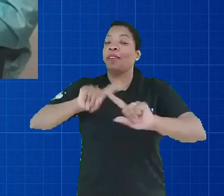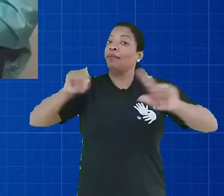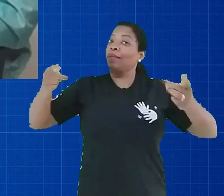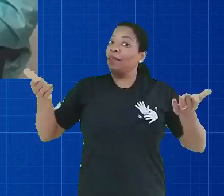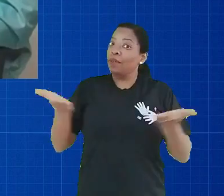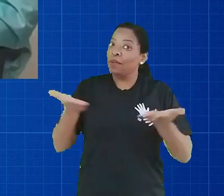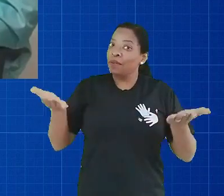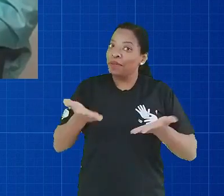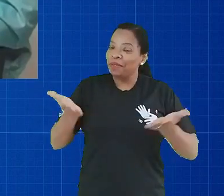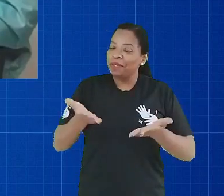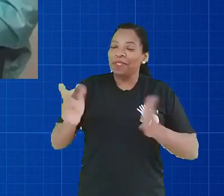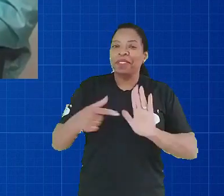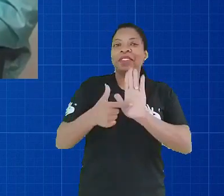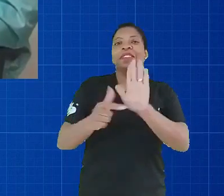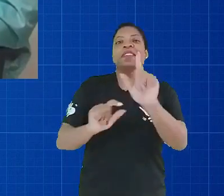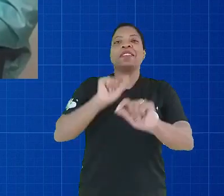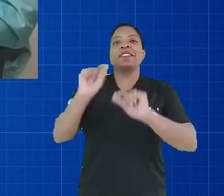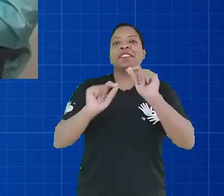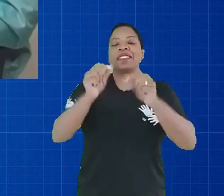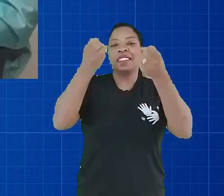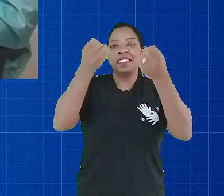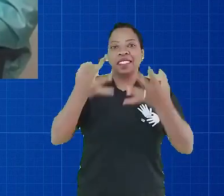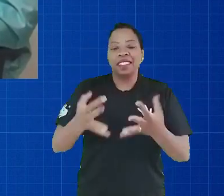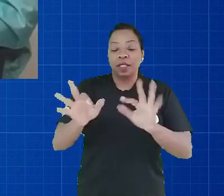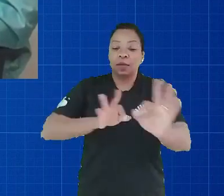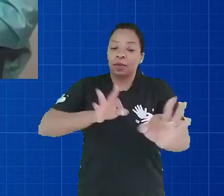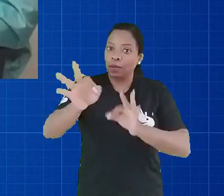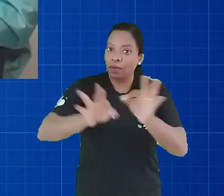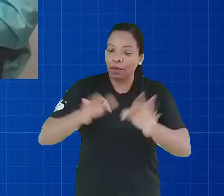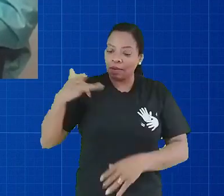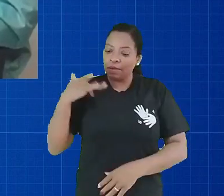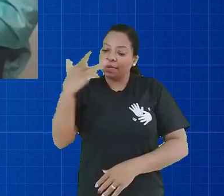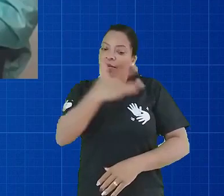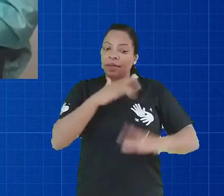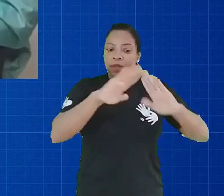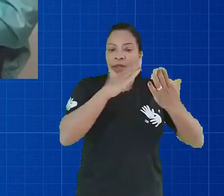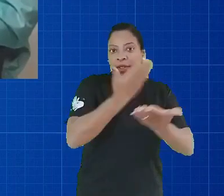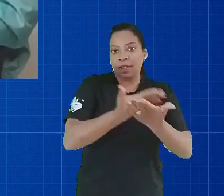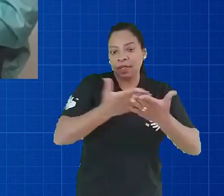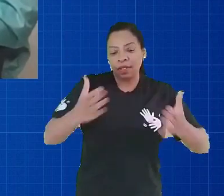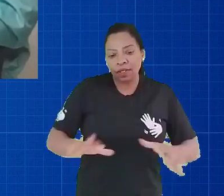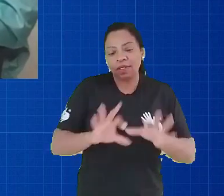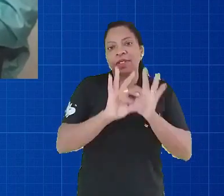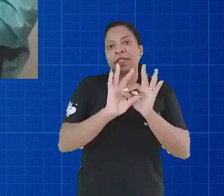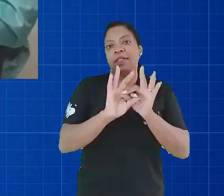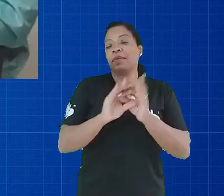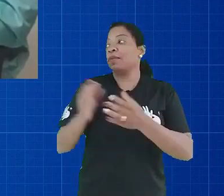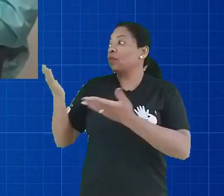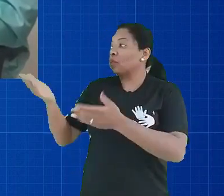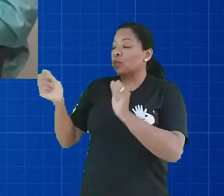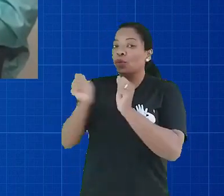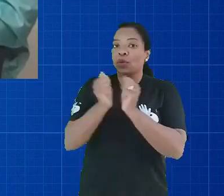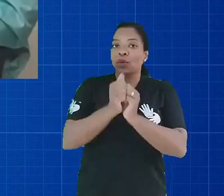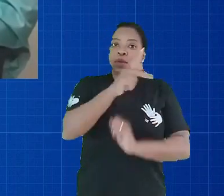questões relacionadas ao programa Saúde na Escola. Tenho aqui o professor Cássio, que trabalha na Secretaria de Educação